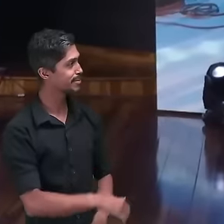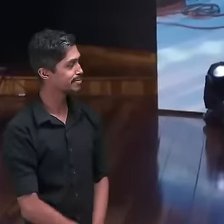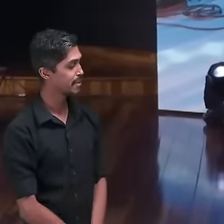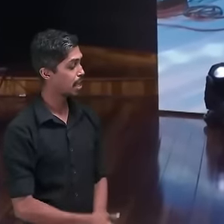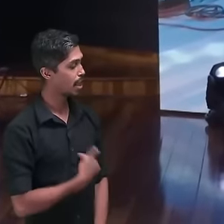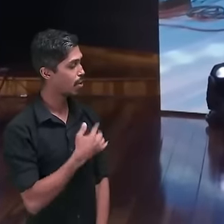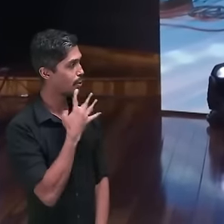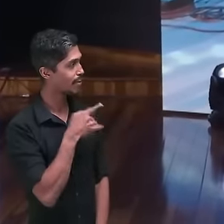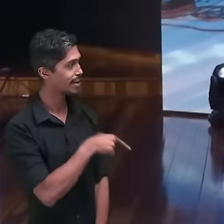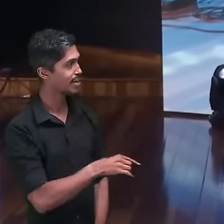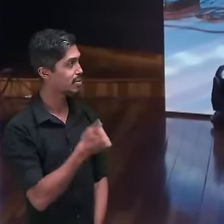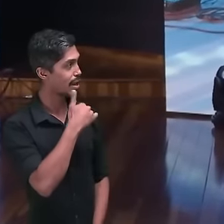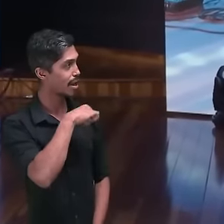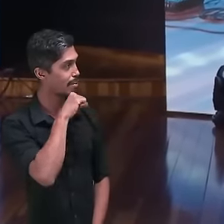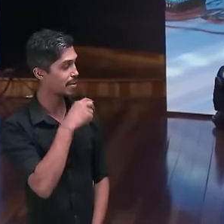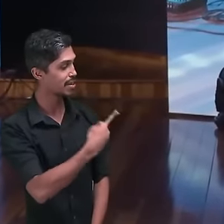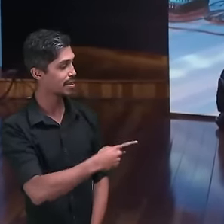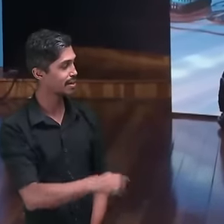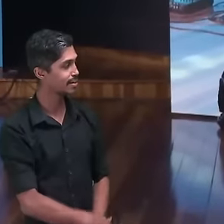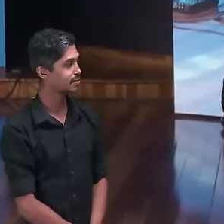Sabe o que fez a profeta Miriam?